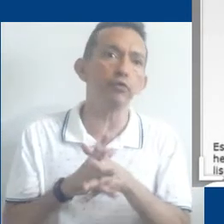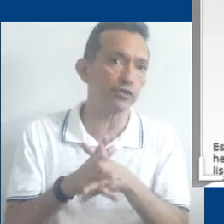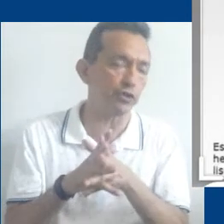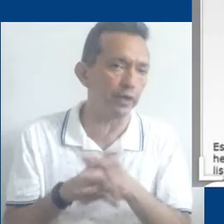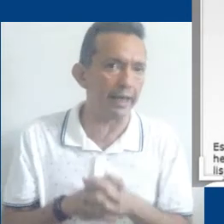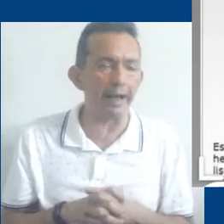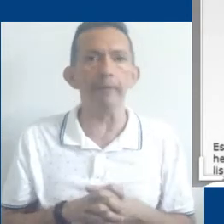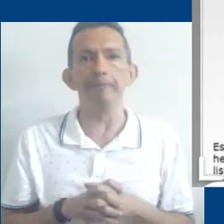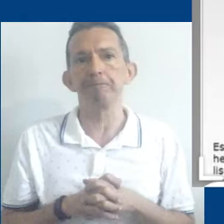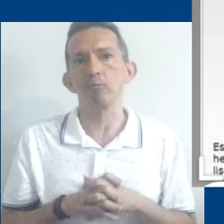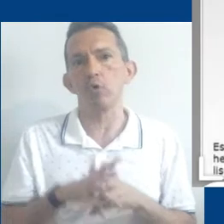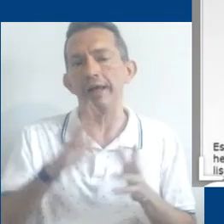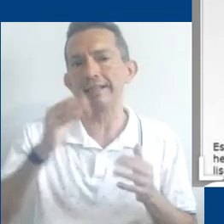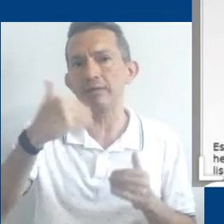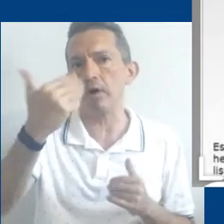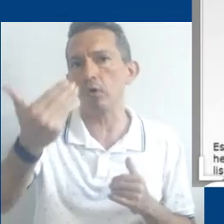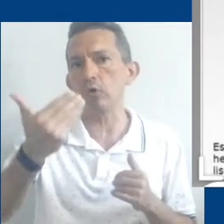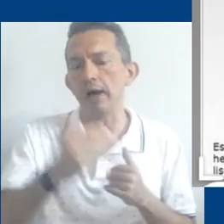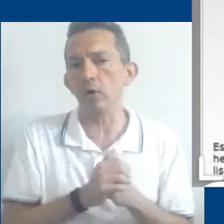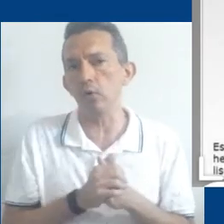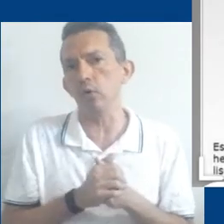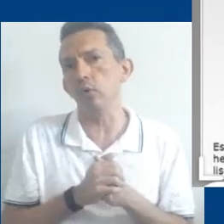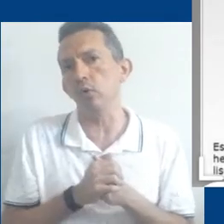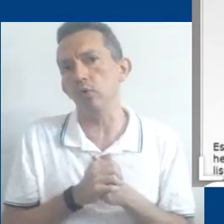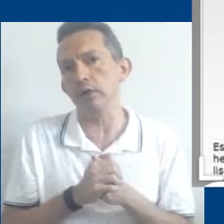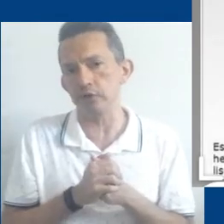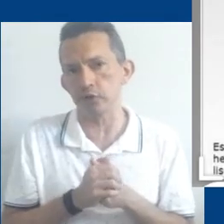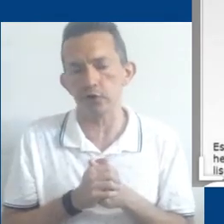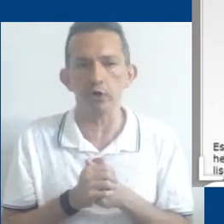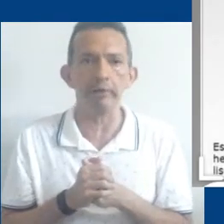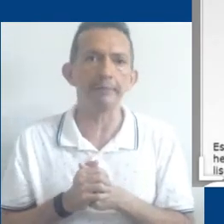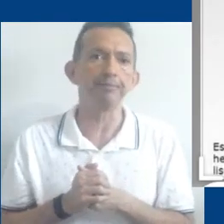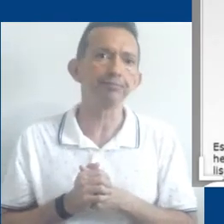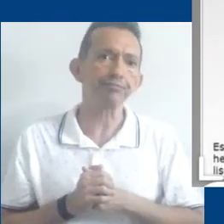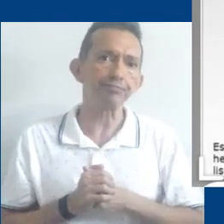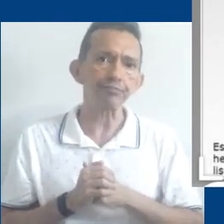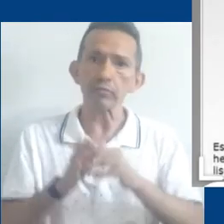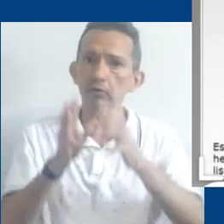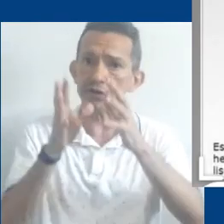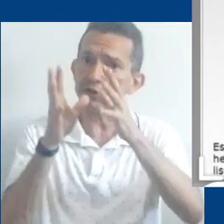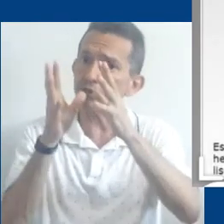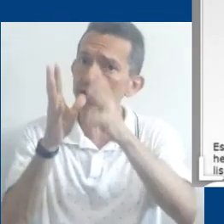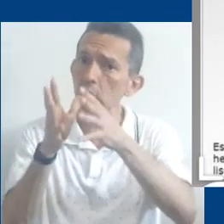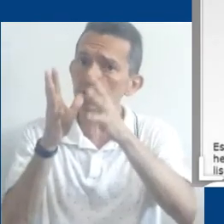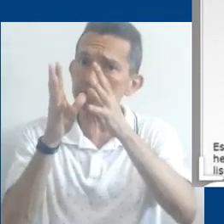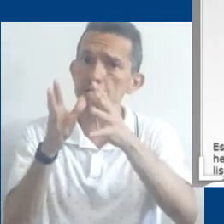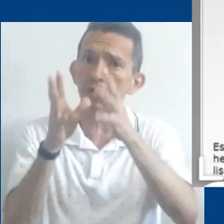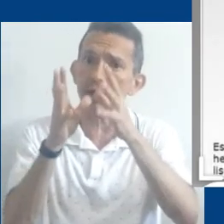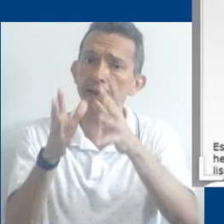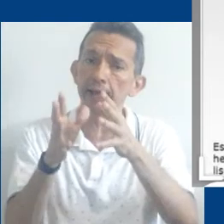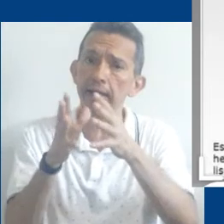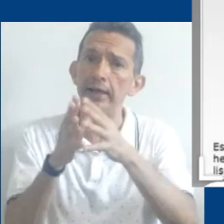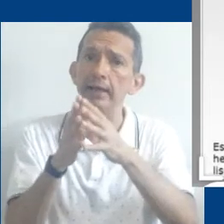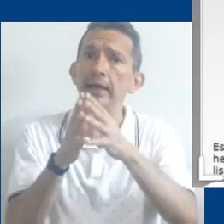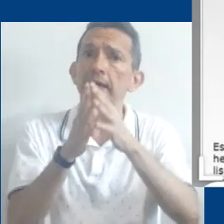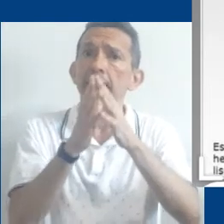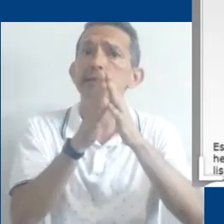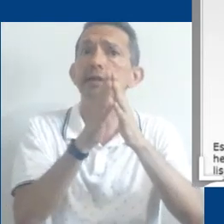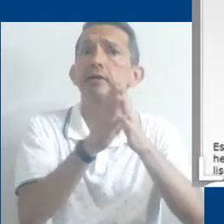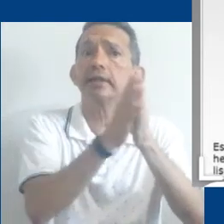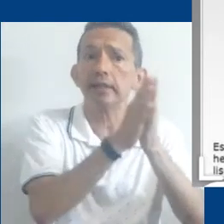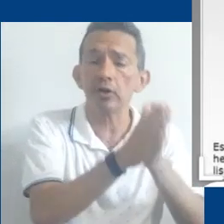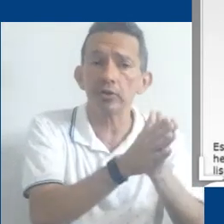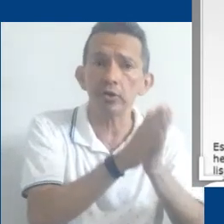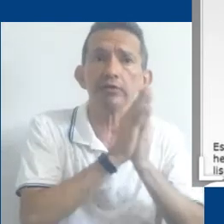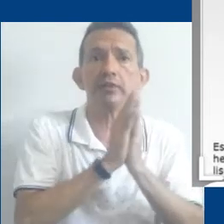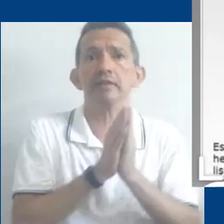nível funcional, com relação ao lisossoma, você só vai encontrar essa organela em